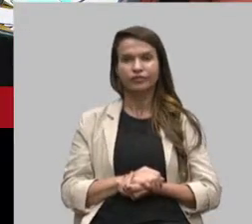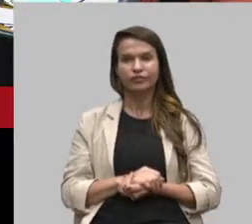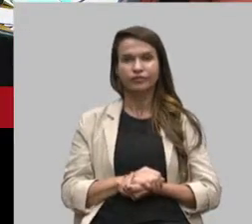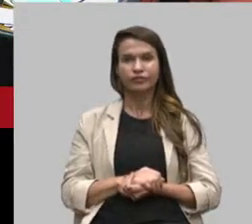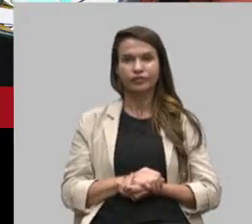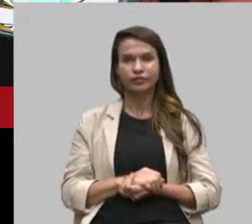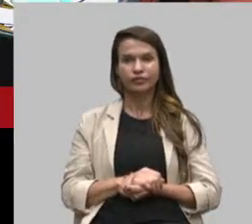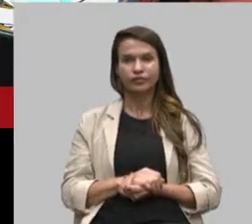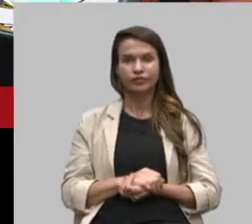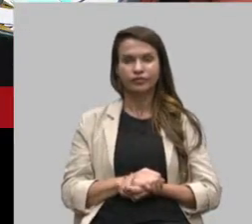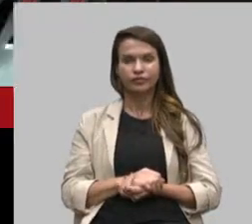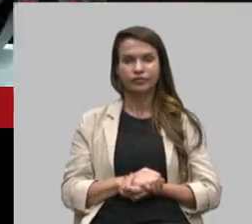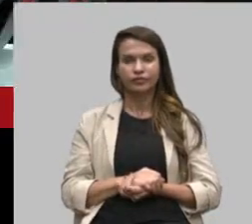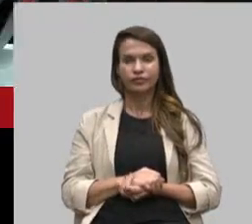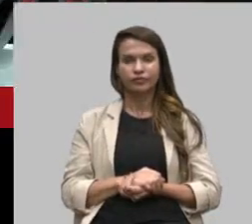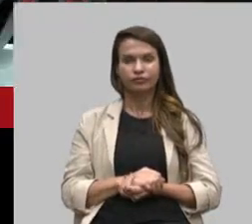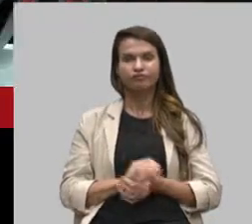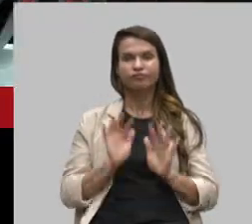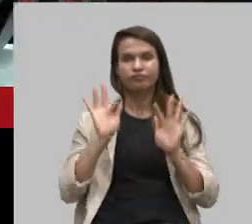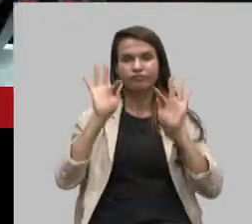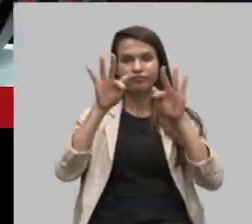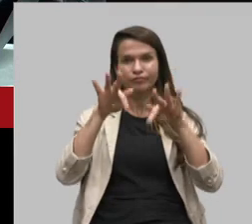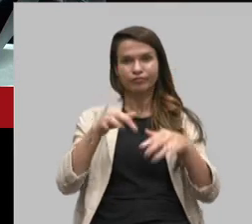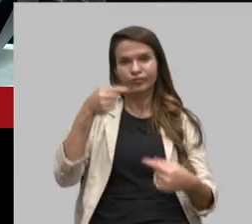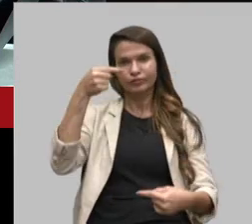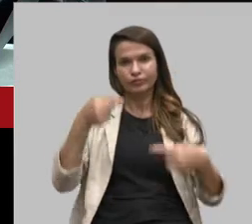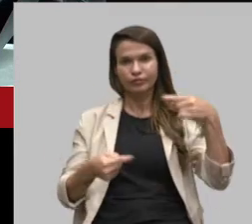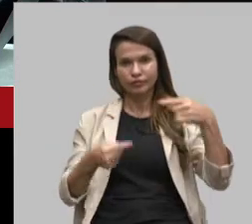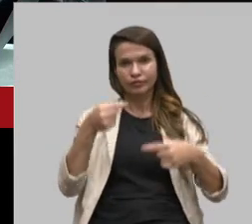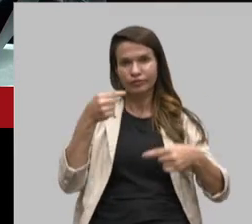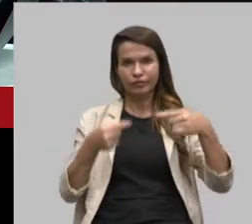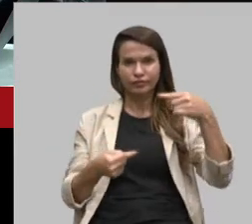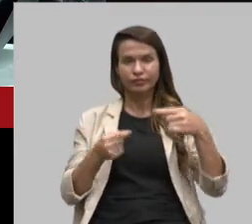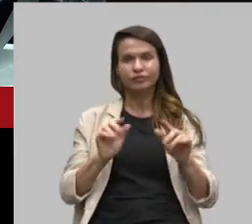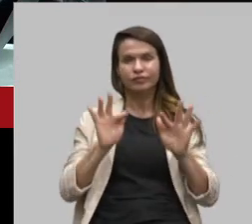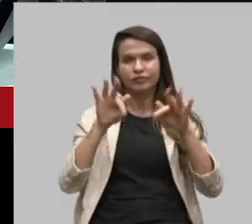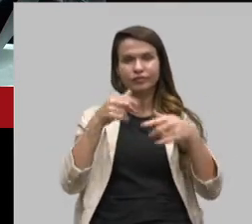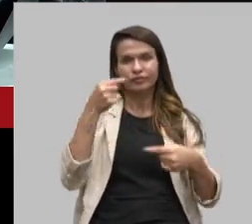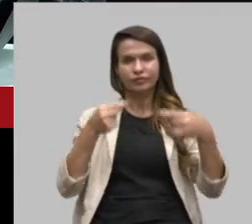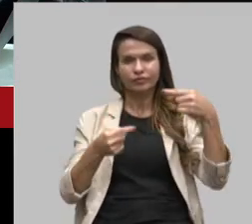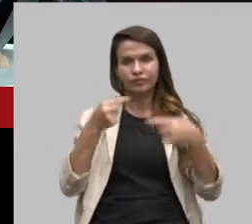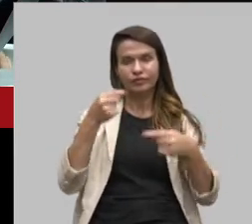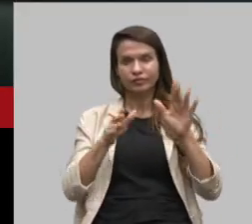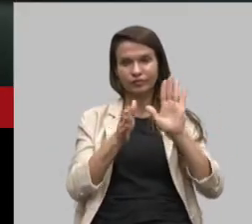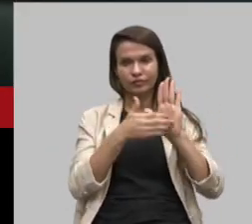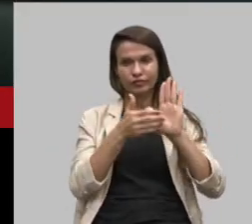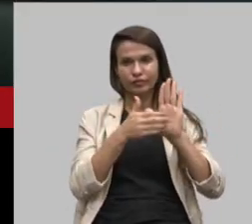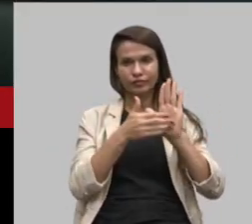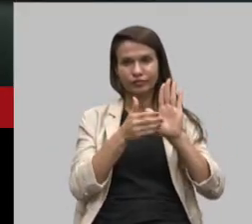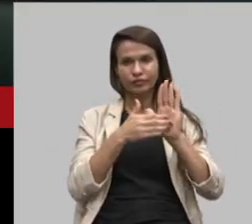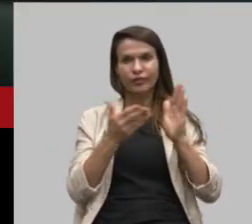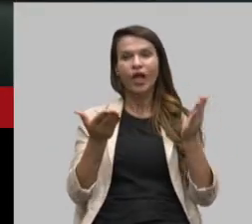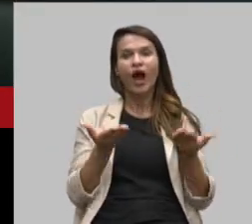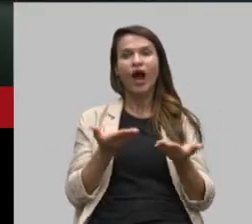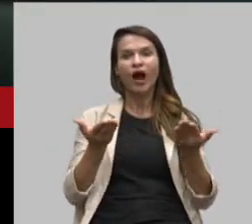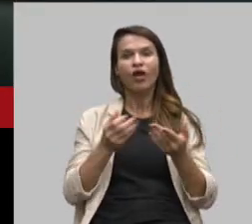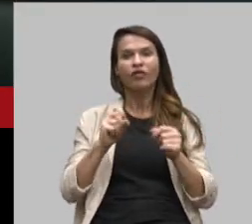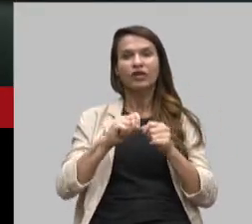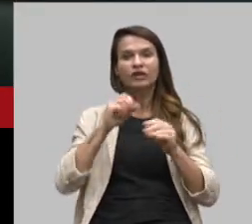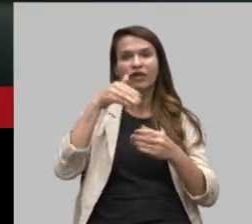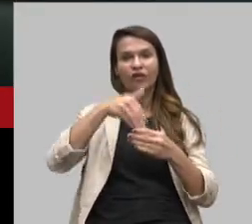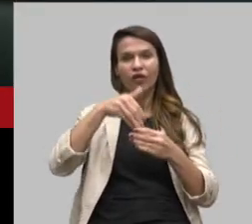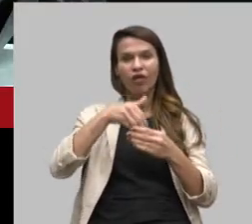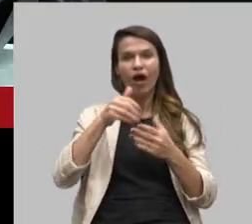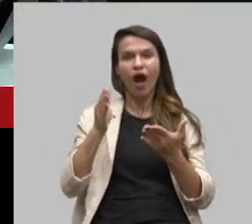sociedade encerrada a discussão encerrada a discussão da proposta agora a gente vai fazer a votação alguns